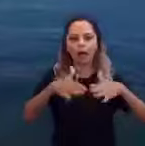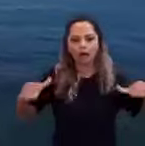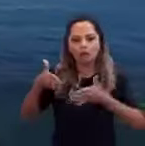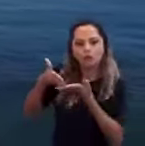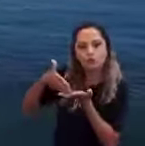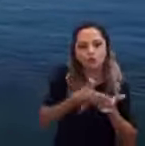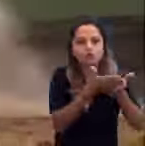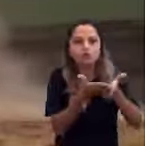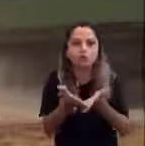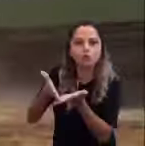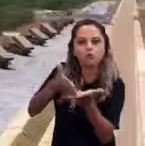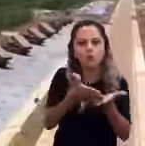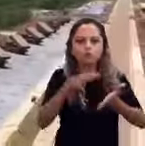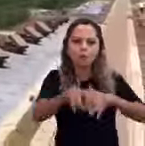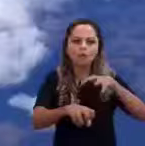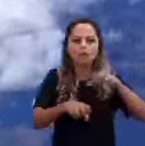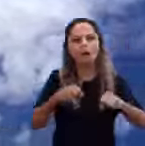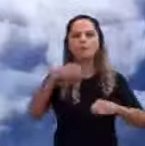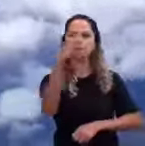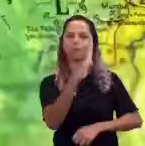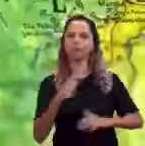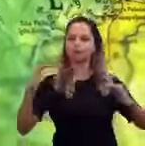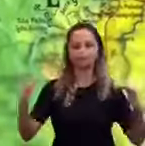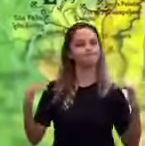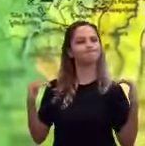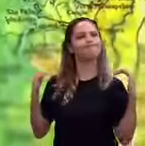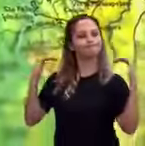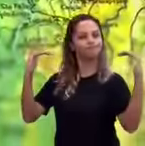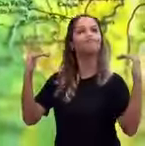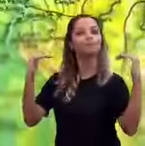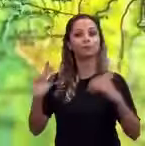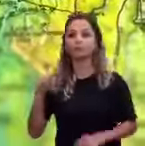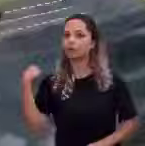com o propósito de consolidar nossa soberania.